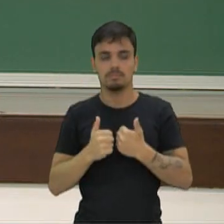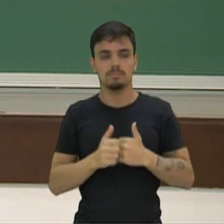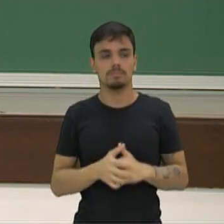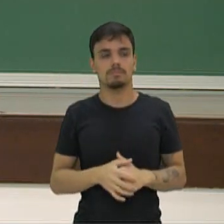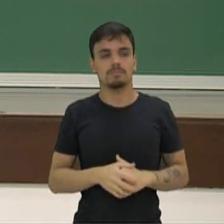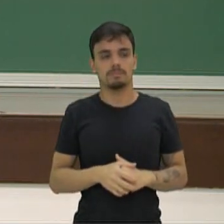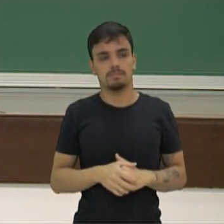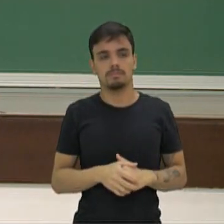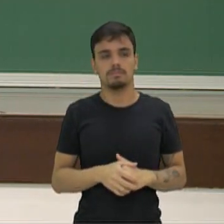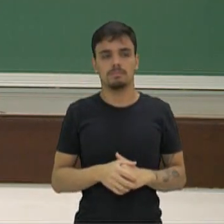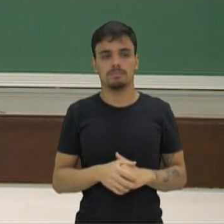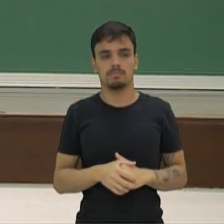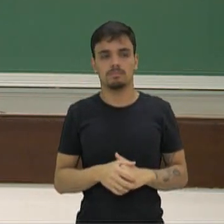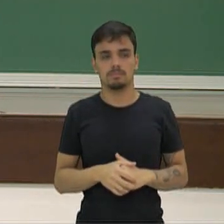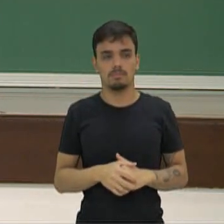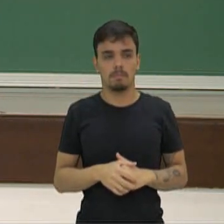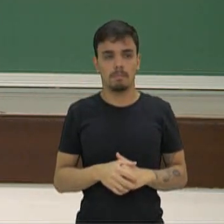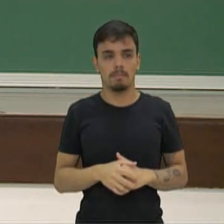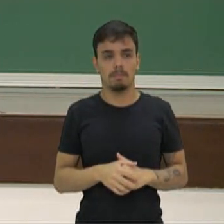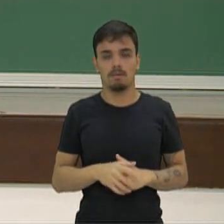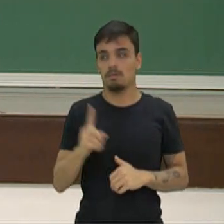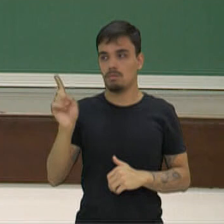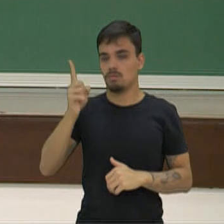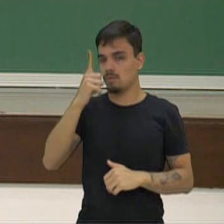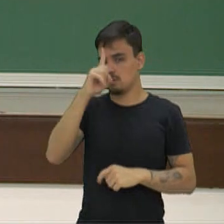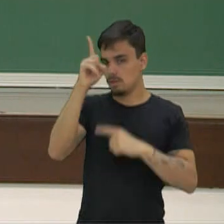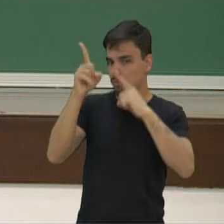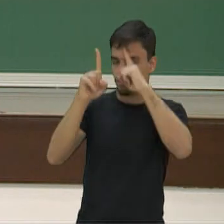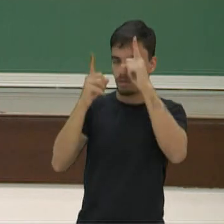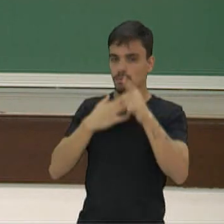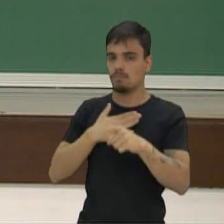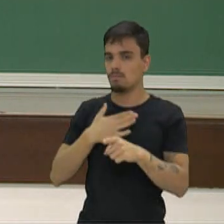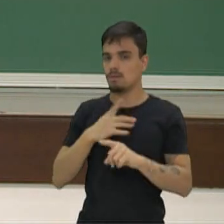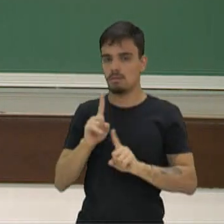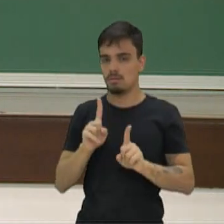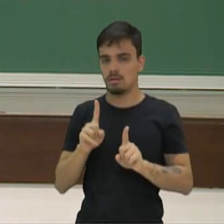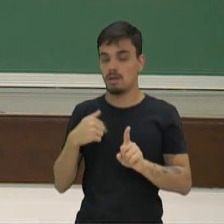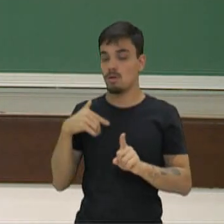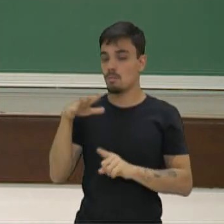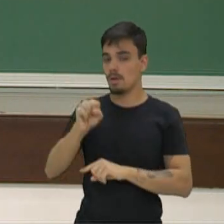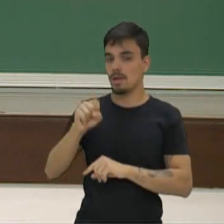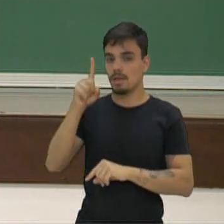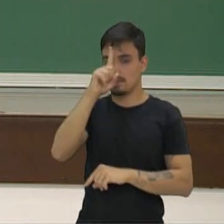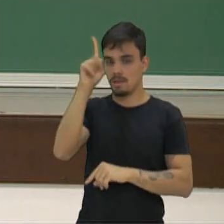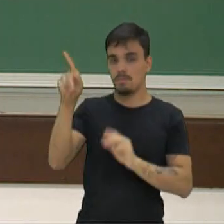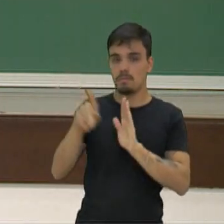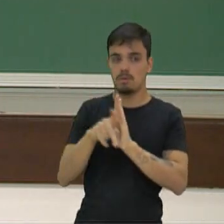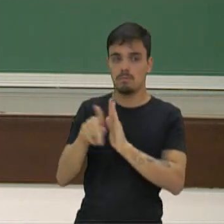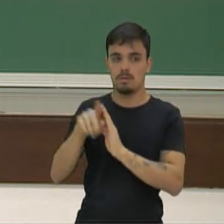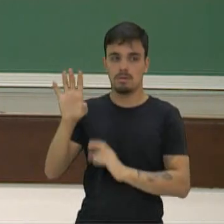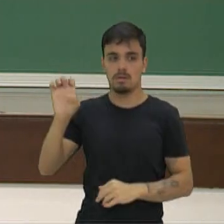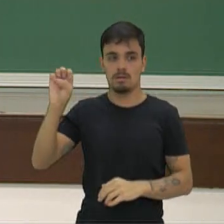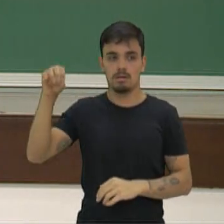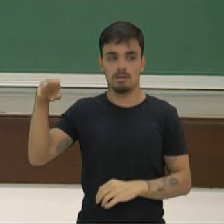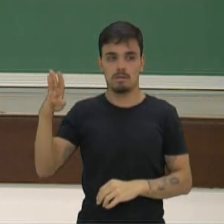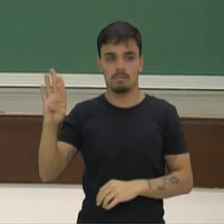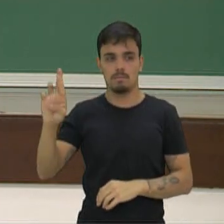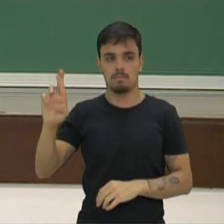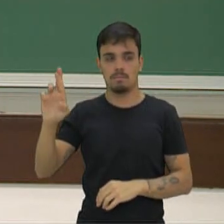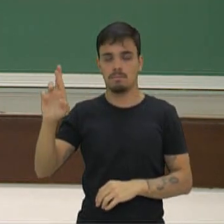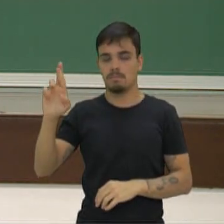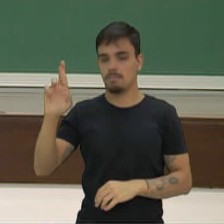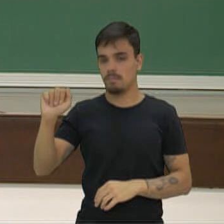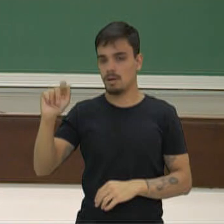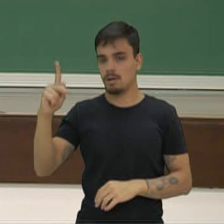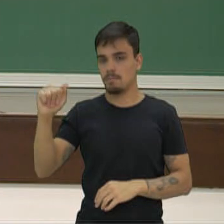bem. Ó, veja, isso aqui não é uma ideia minha, eu peguei uma ideia da Embrapa, a Embrapa Solos. Percebeu que você pode